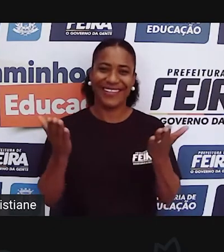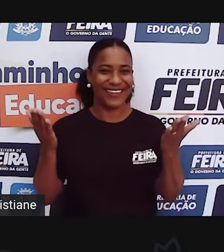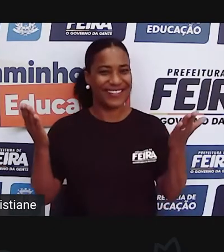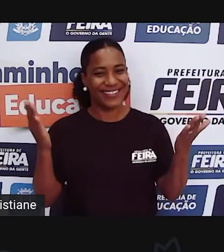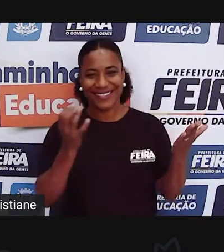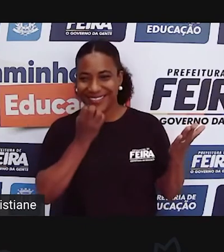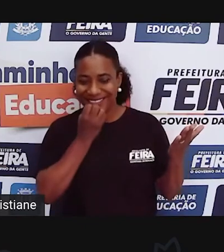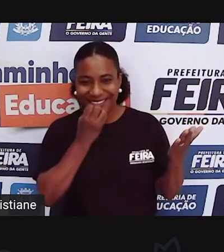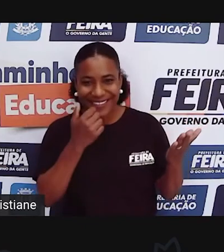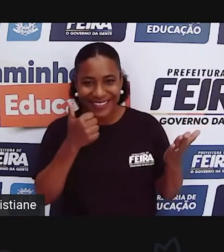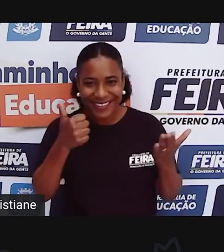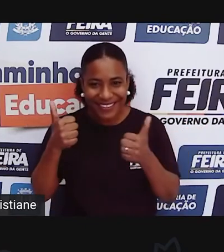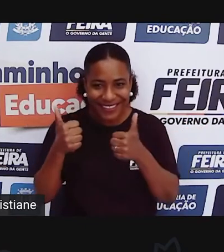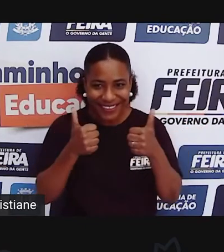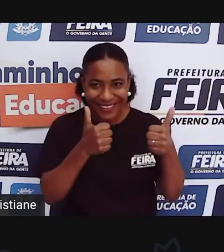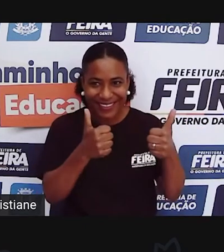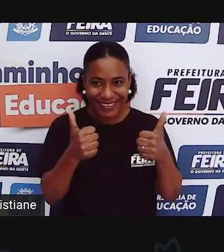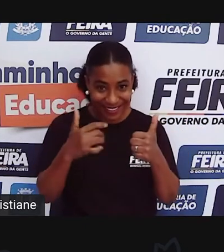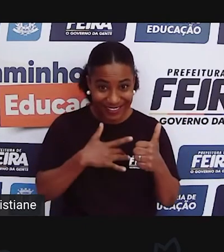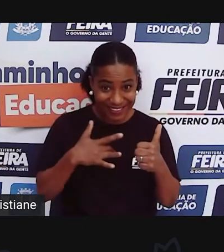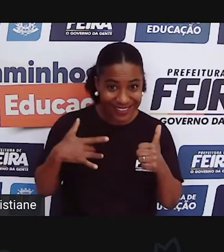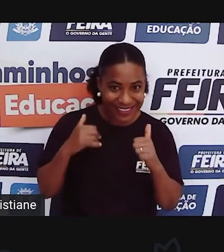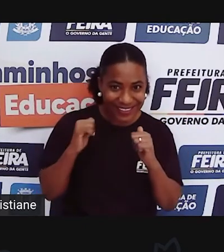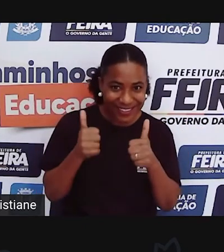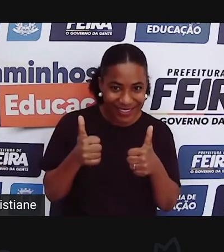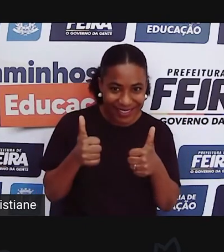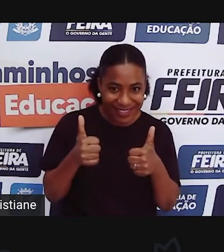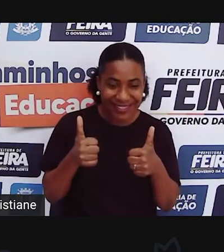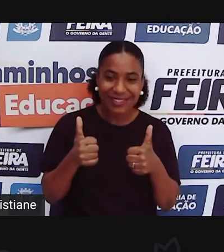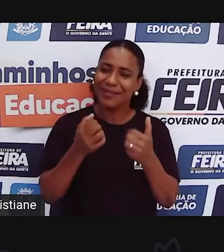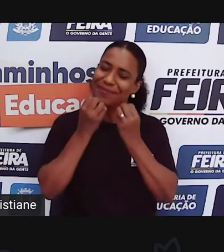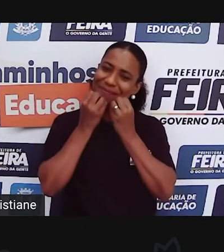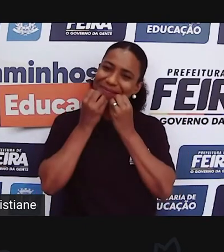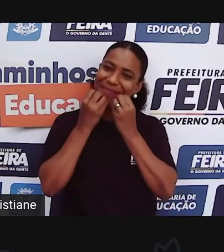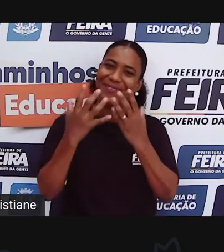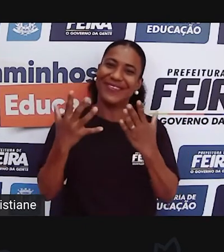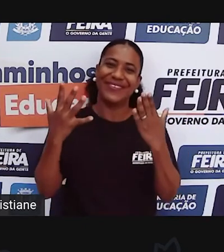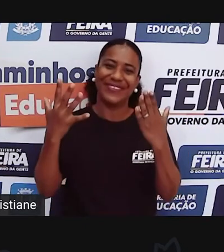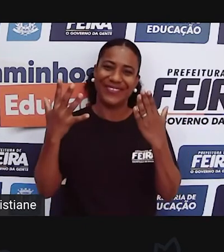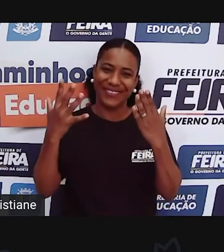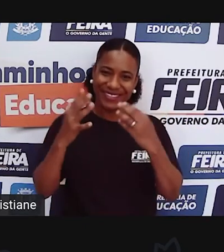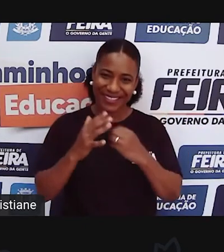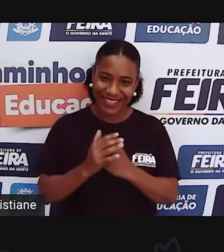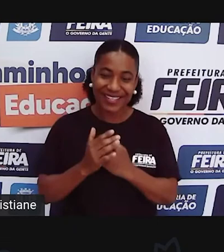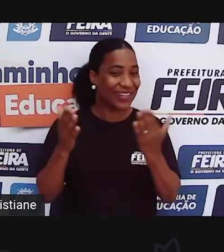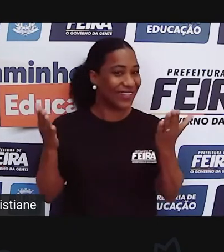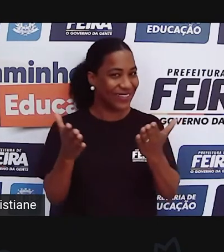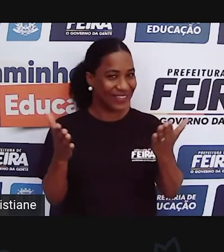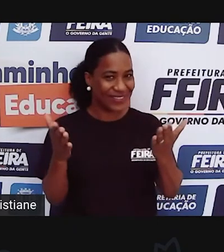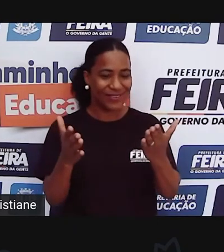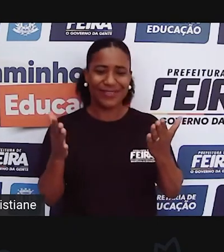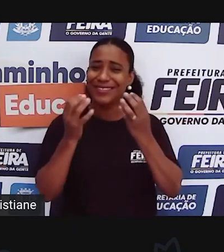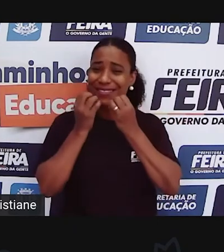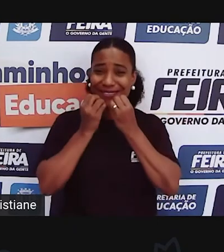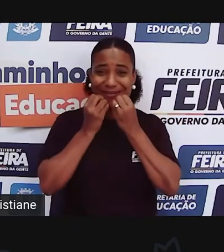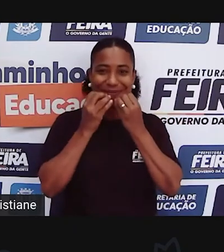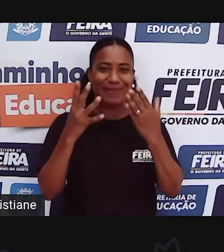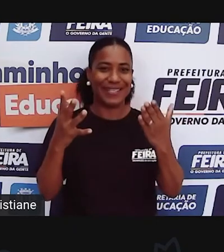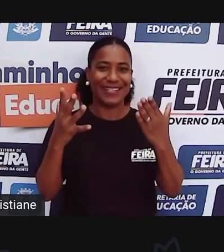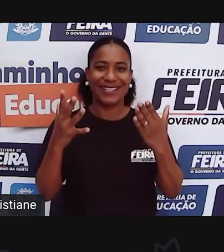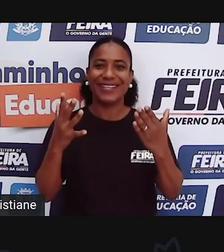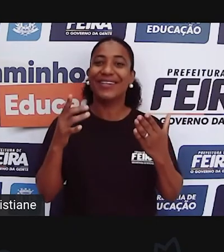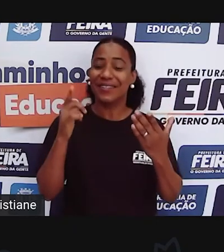Olá, meus amores, tudo certinho com vocês? Muita luz aí na vida de vocês, que dia seja maravilhoso, cheio